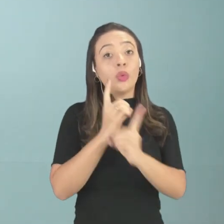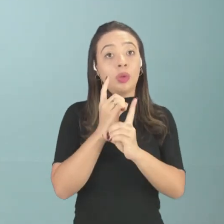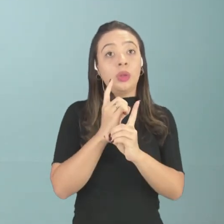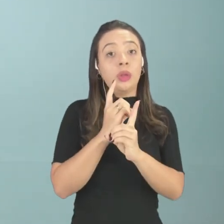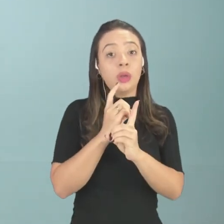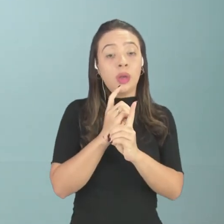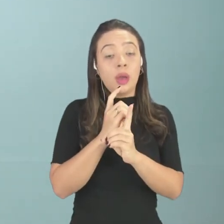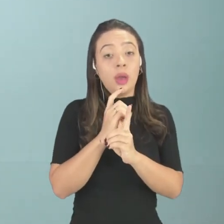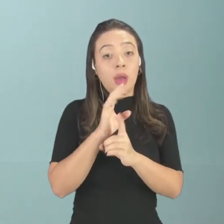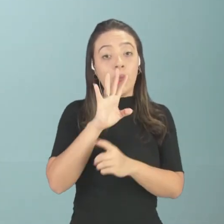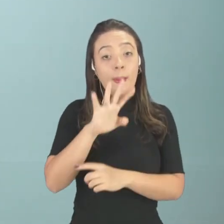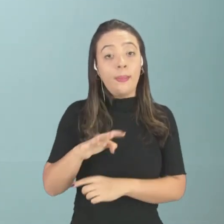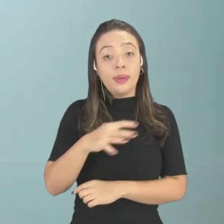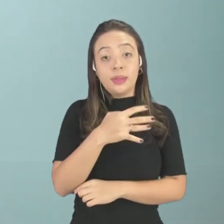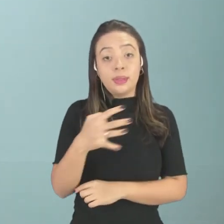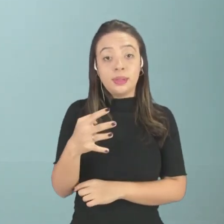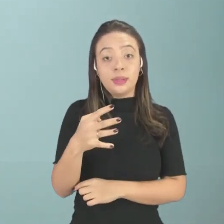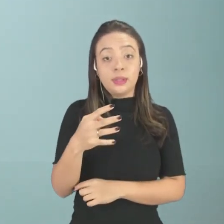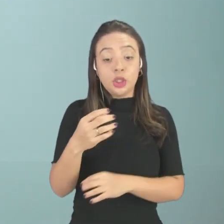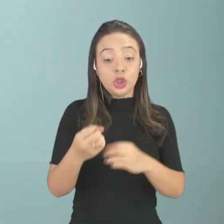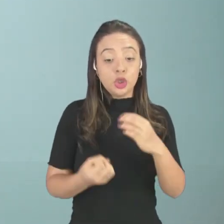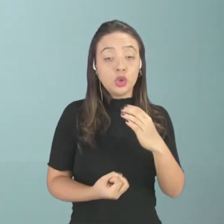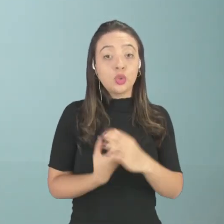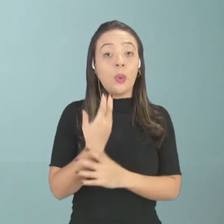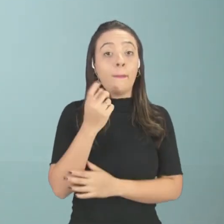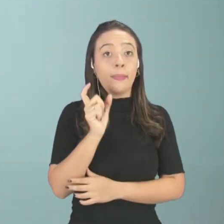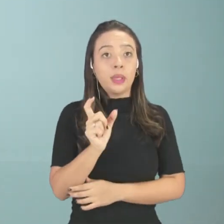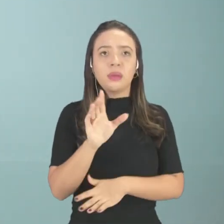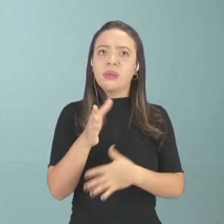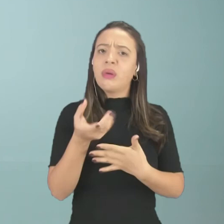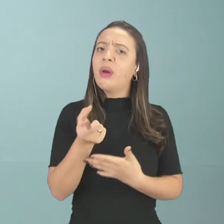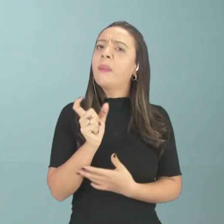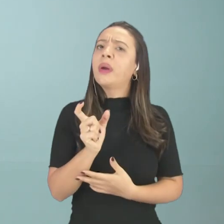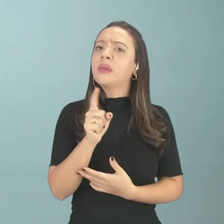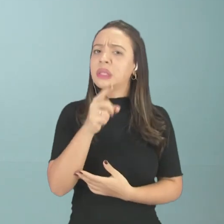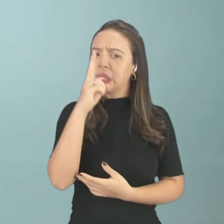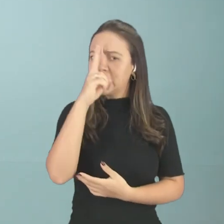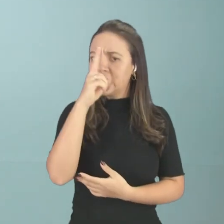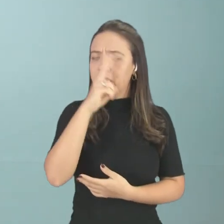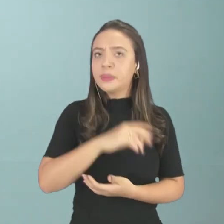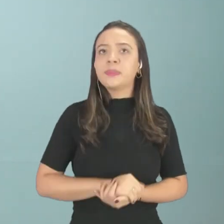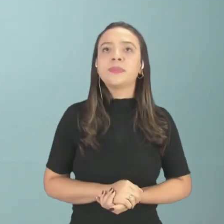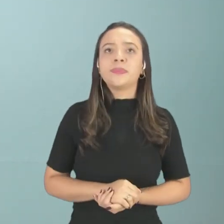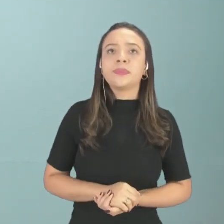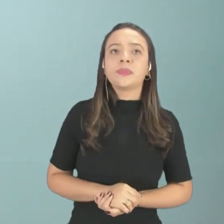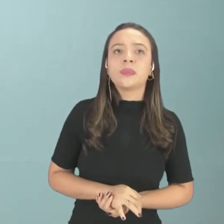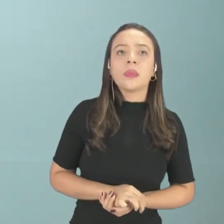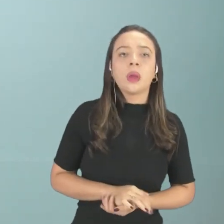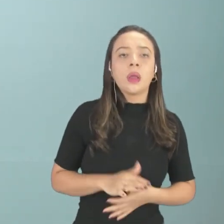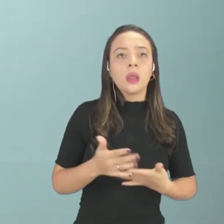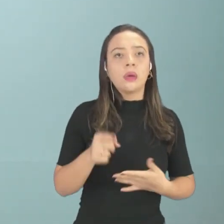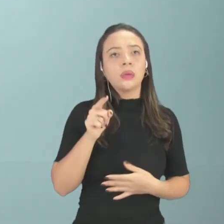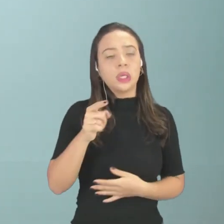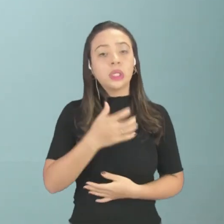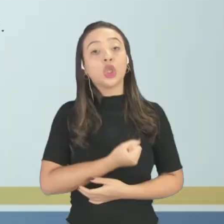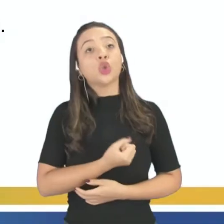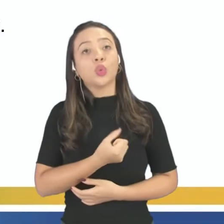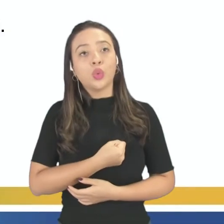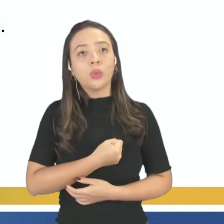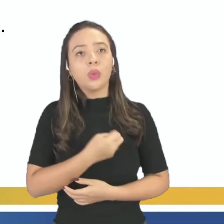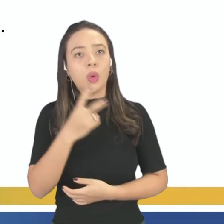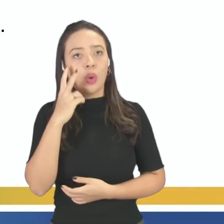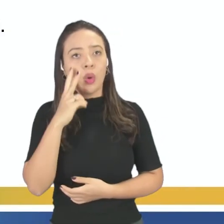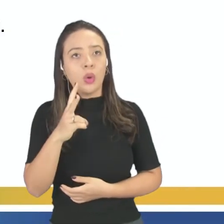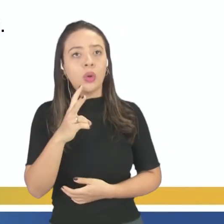nossa matriz numa palavra. Qual seria a palavra? Vocês lembram? Então, olha só, nesses valores numéricos, acompanha aqui,